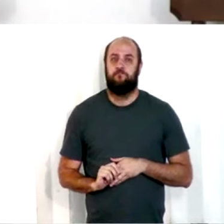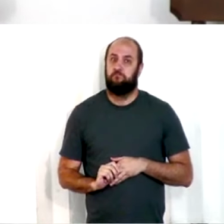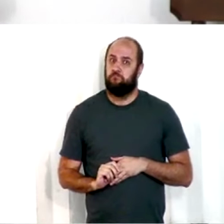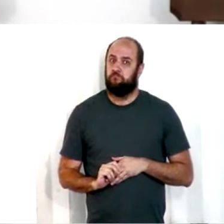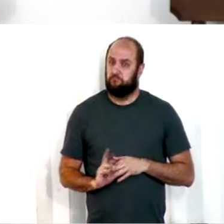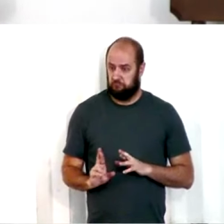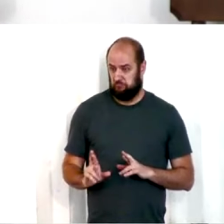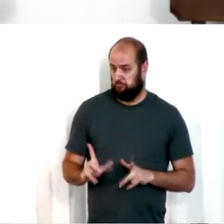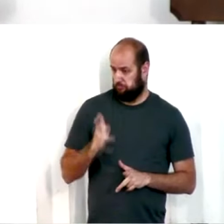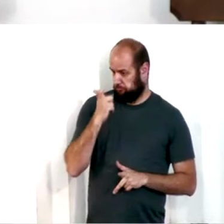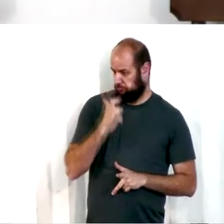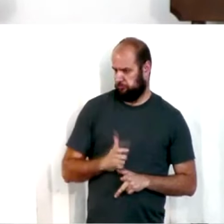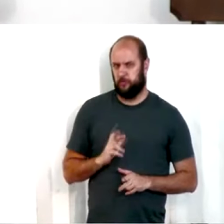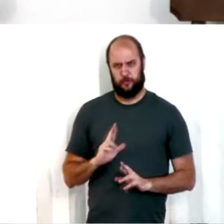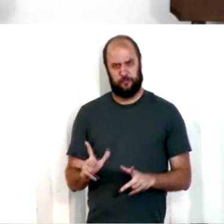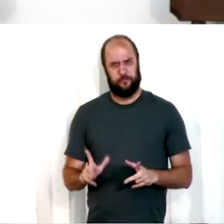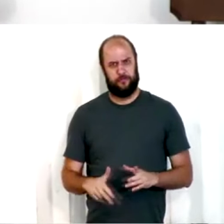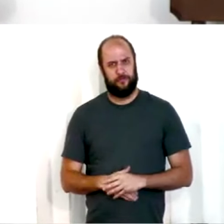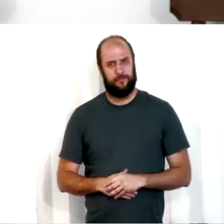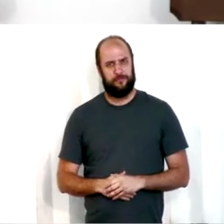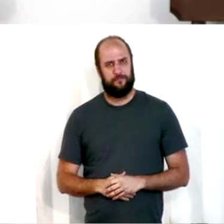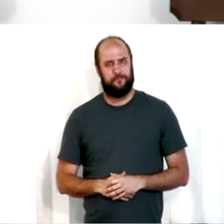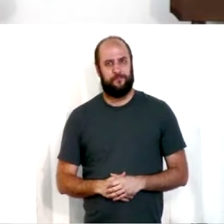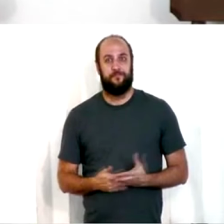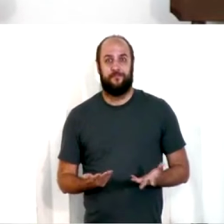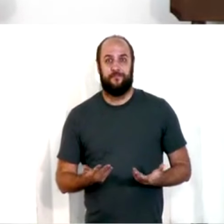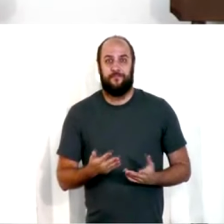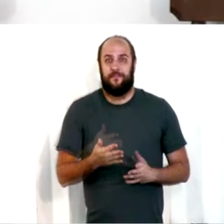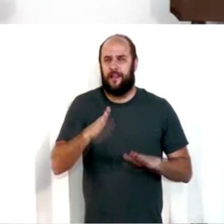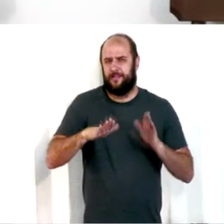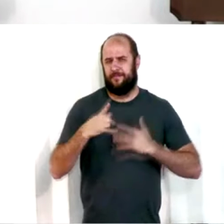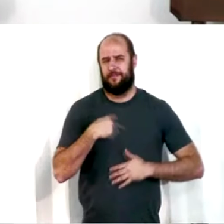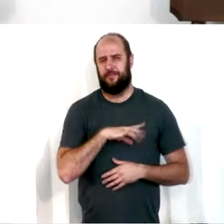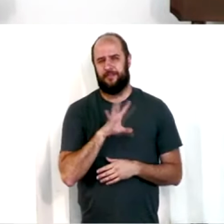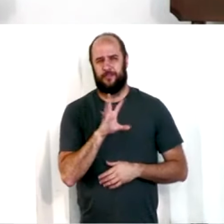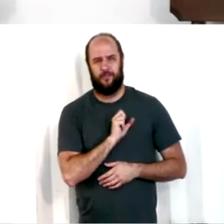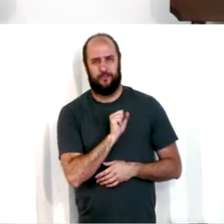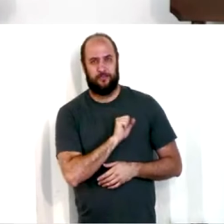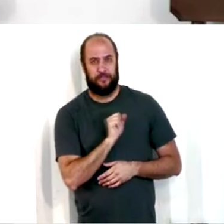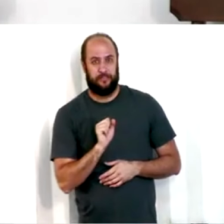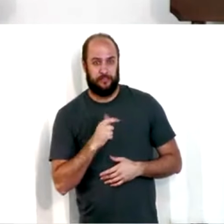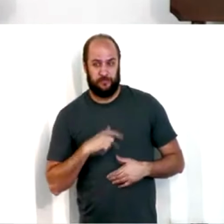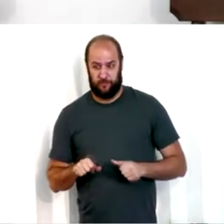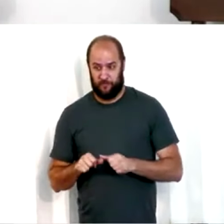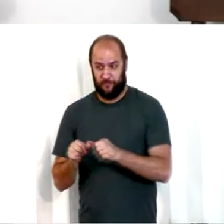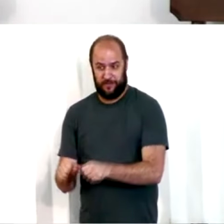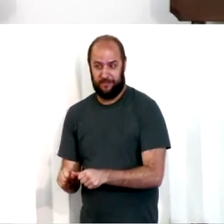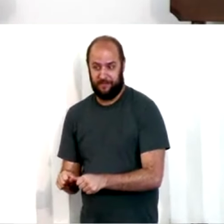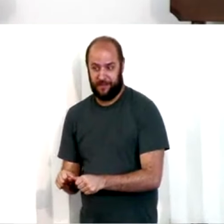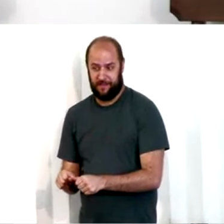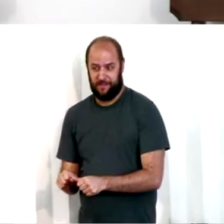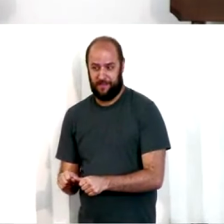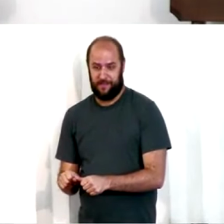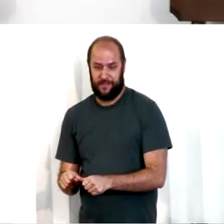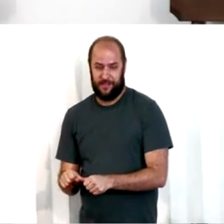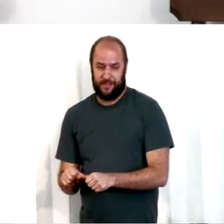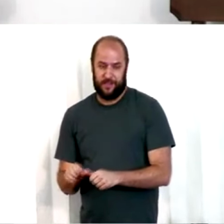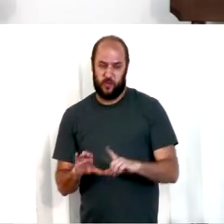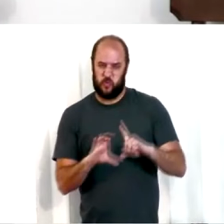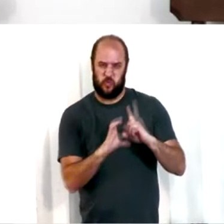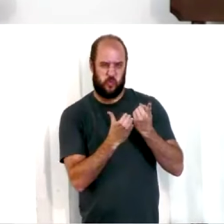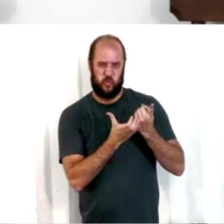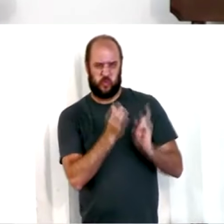Diferente, né? Às vezes a gente gosta de fazer o contrário, né? A gente fica com a visita para não vir ao culto.